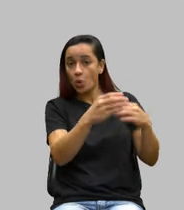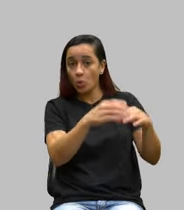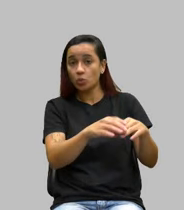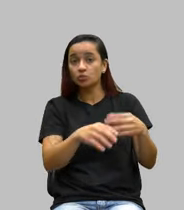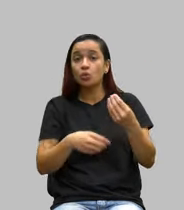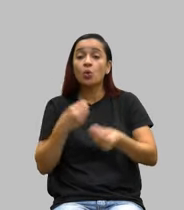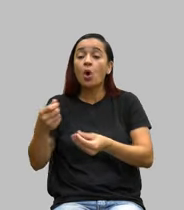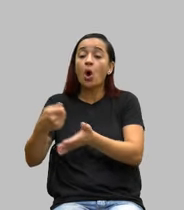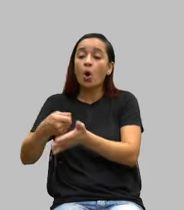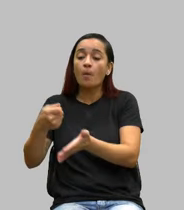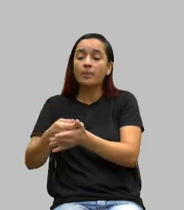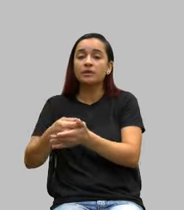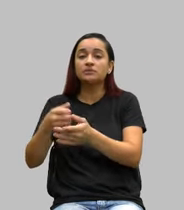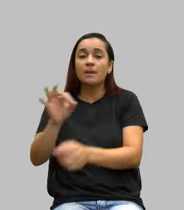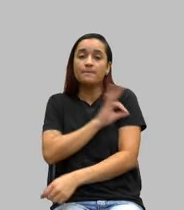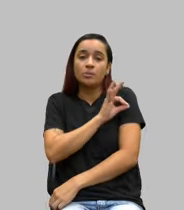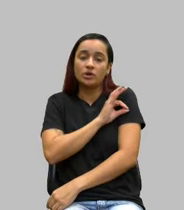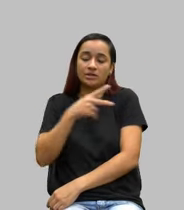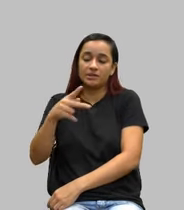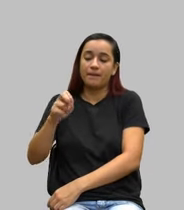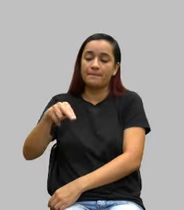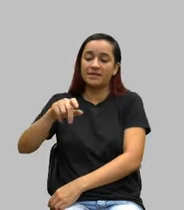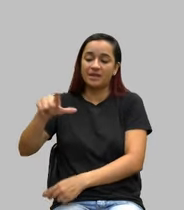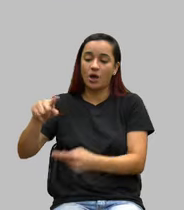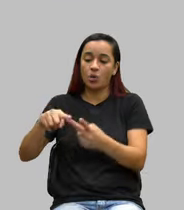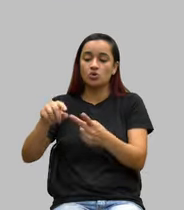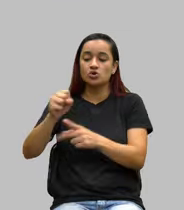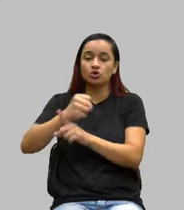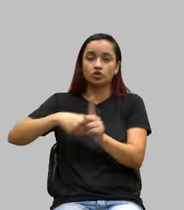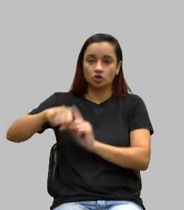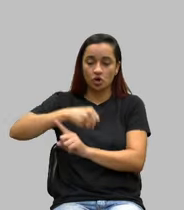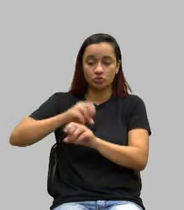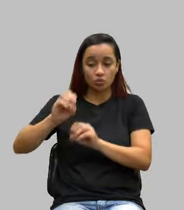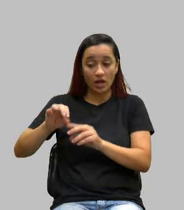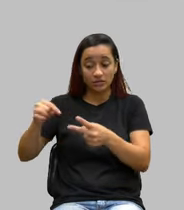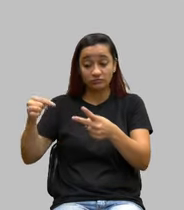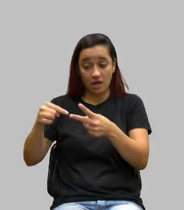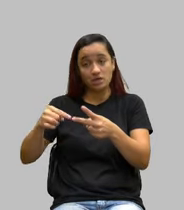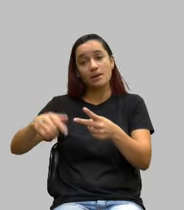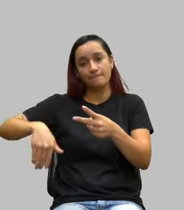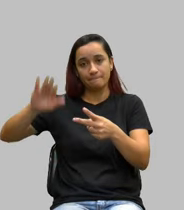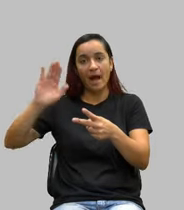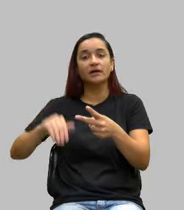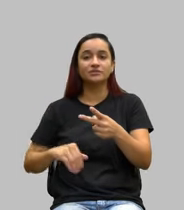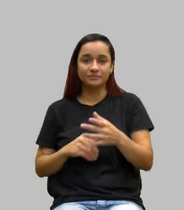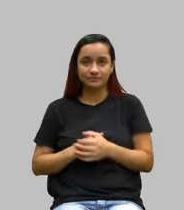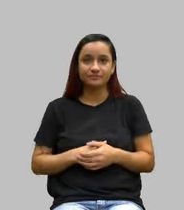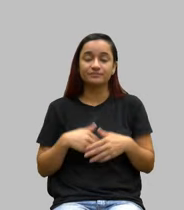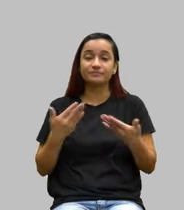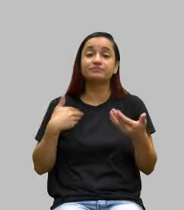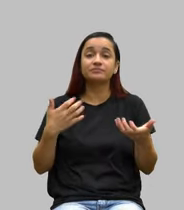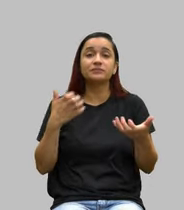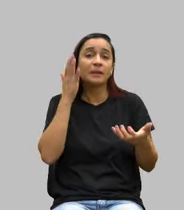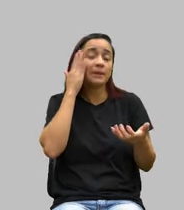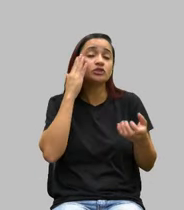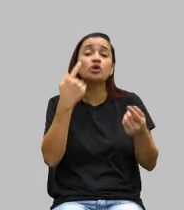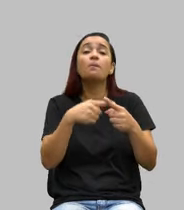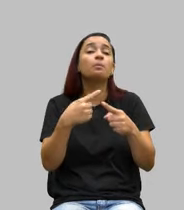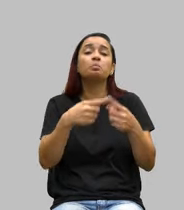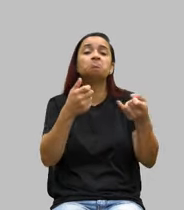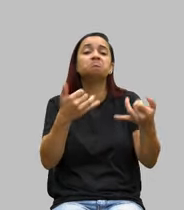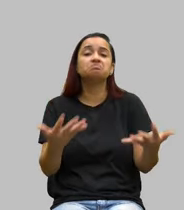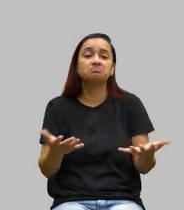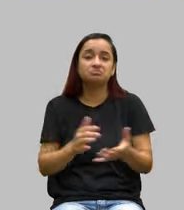educativo é mais da da da turma do sócio educativo sim eu queria só a justificativa desse assunto Deputado